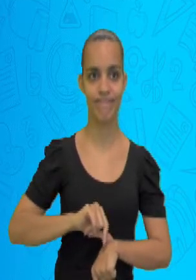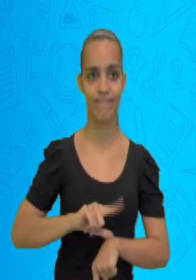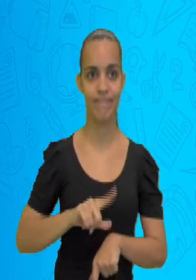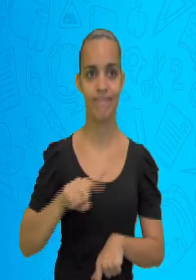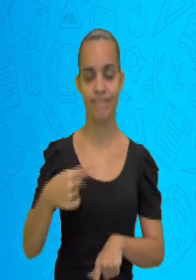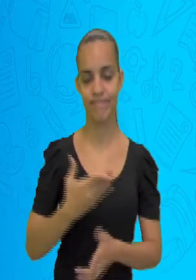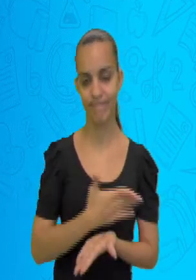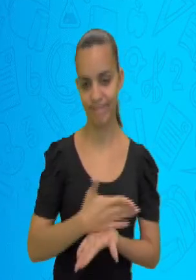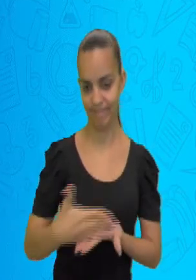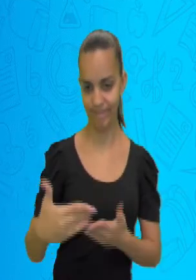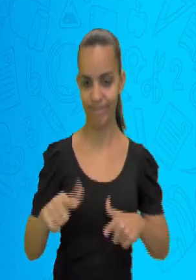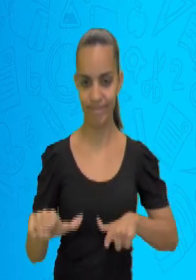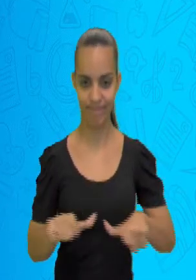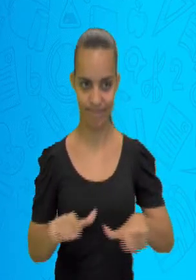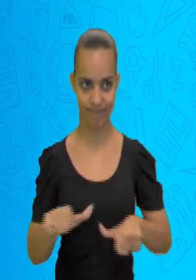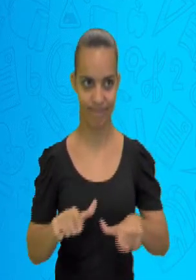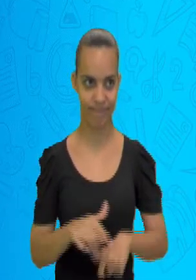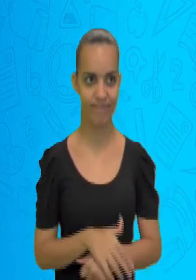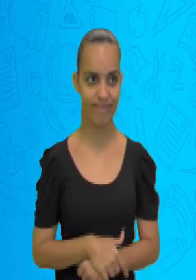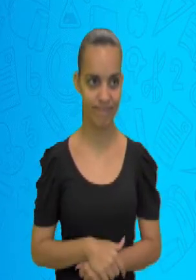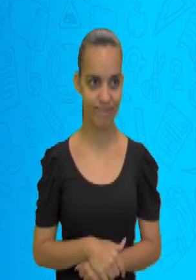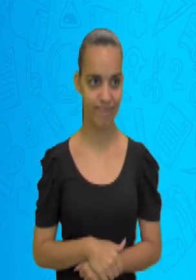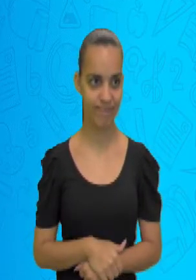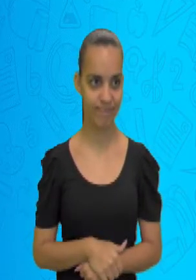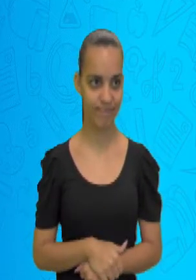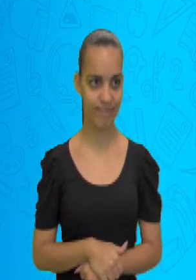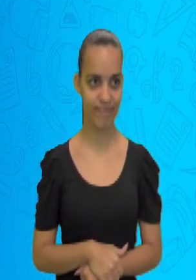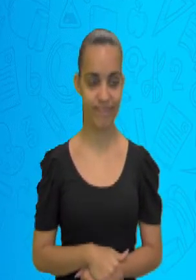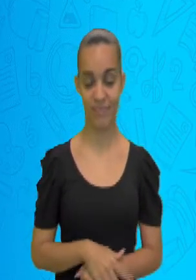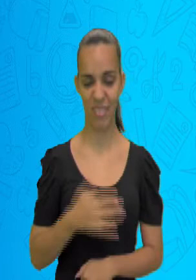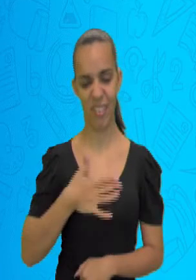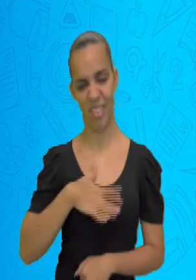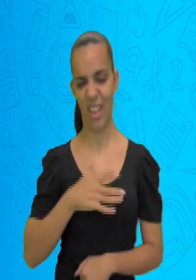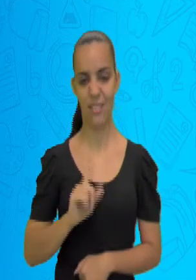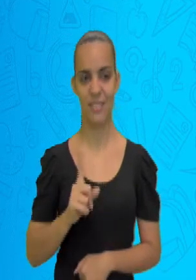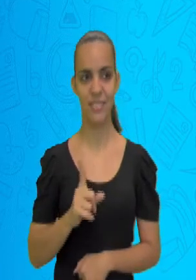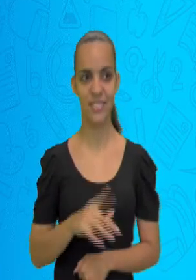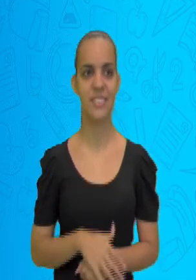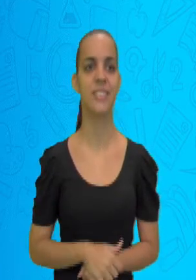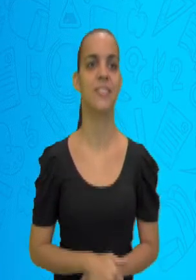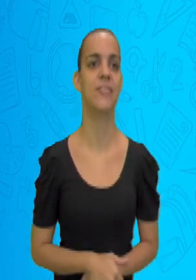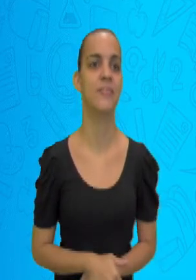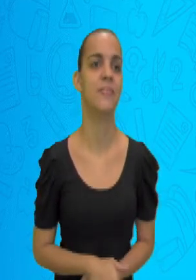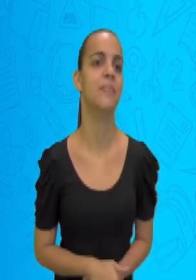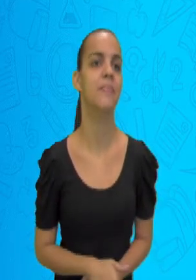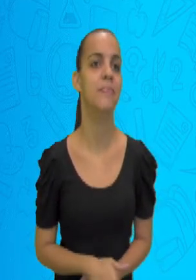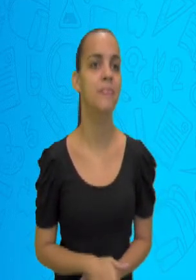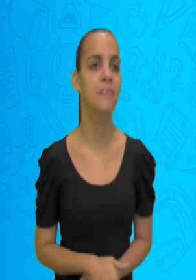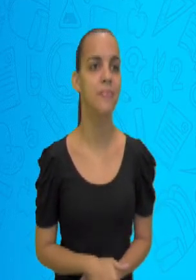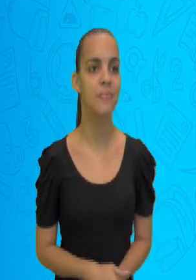tempo até começar a trabalhar. Digamos que ele está desanimado, né, com o trabalho nesse dia.